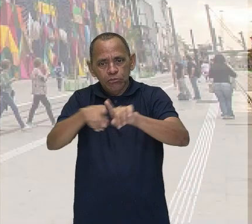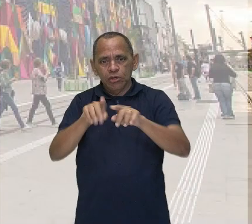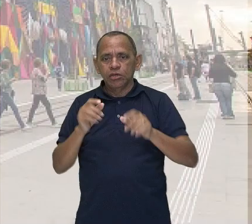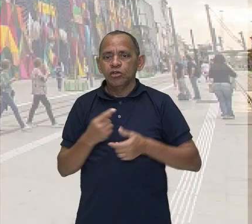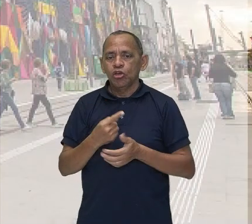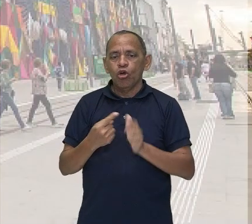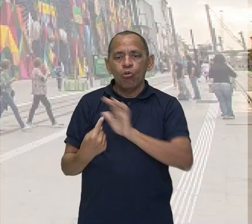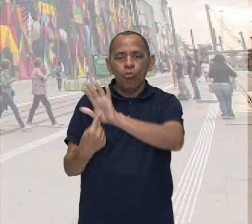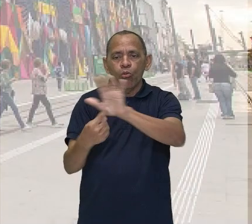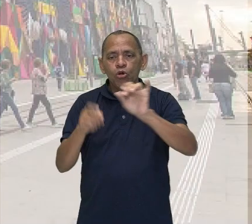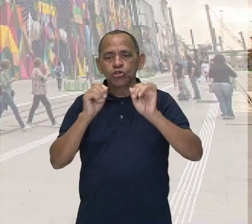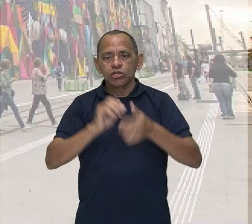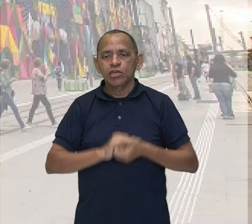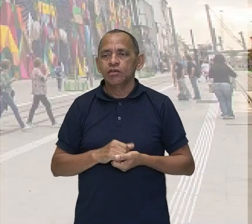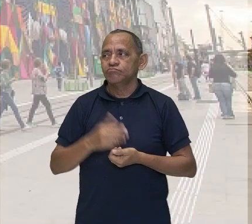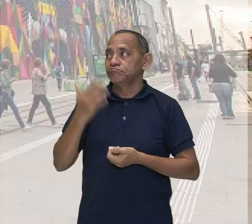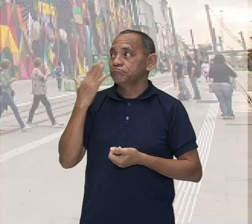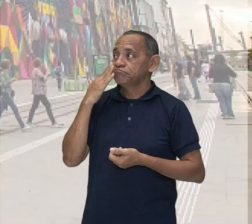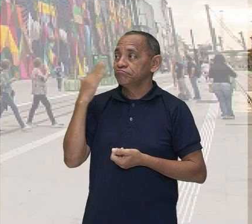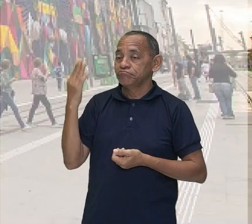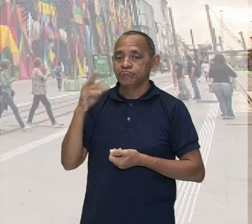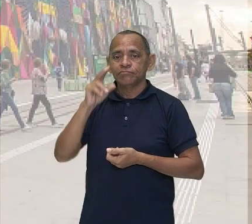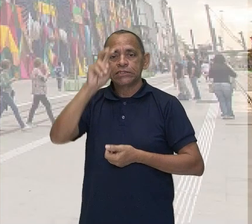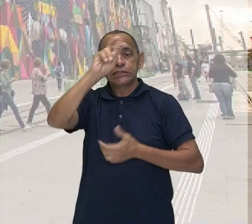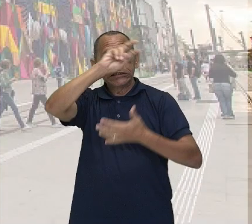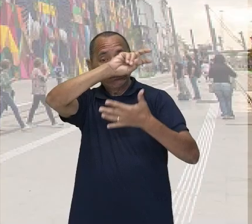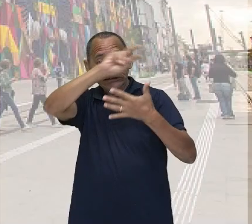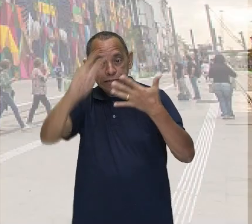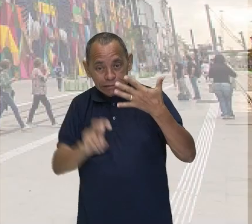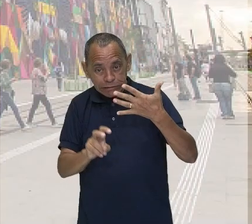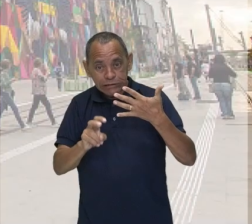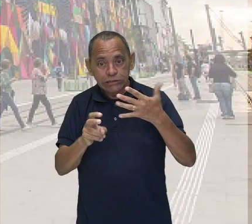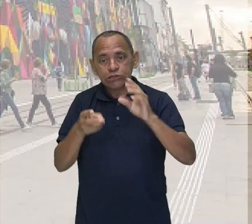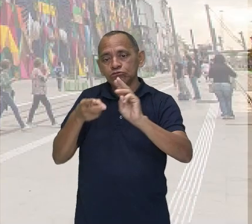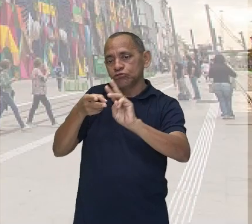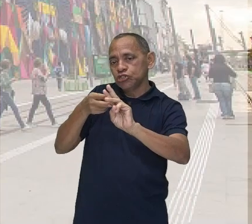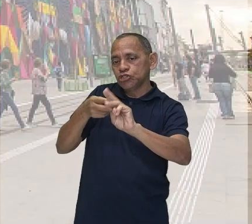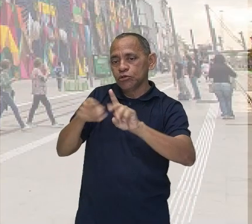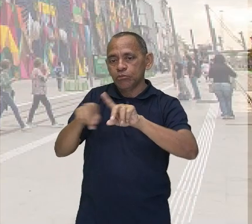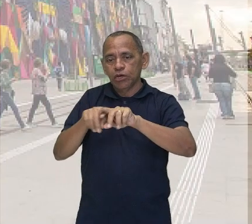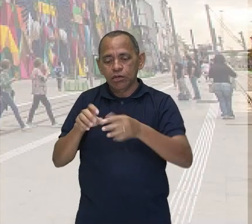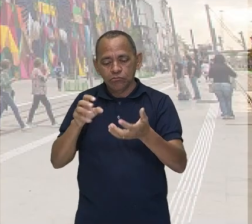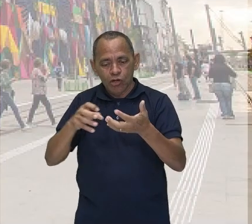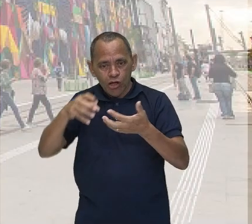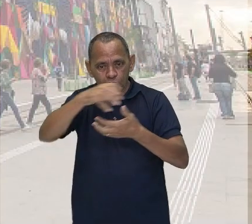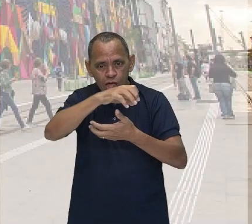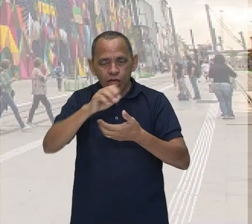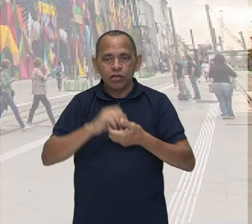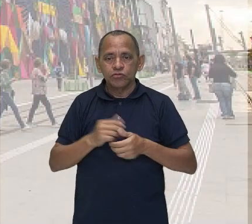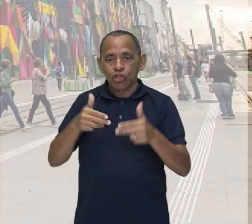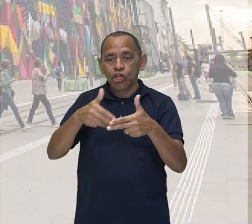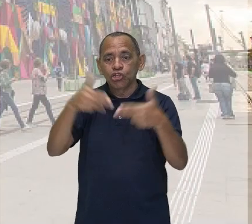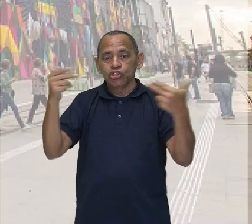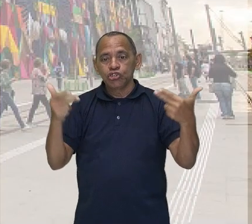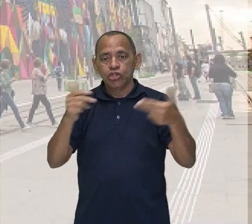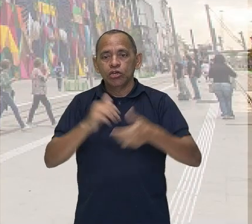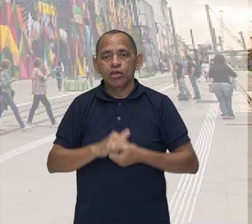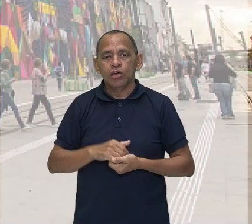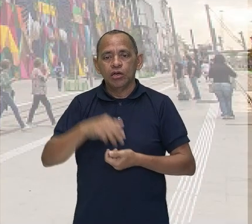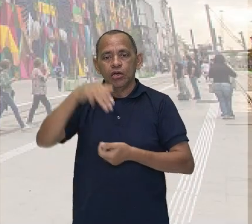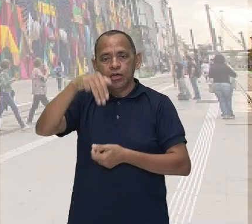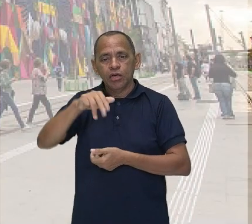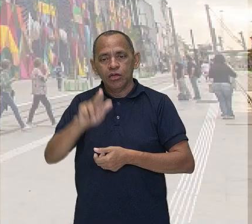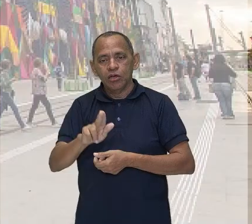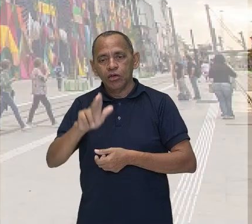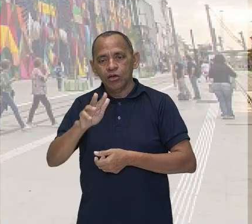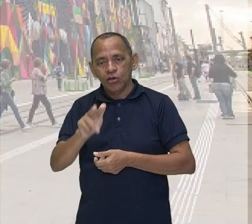5 indígenas, um para cada continente. Um deles é da etnia, acho que se pronuncia Mursi, certo?